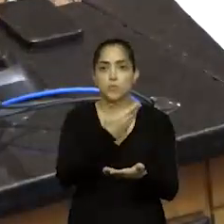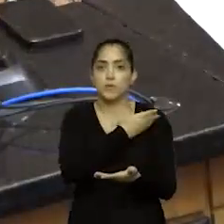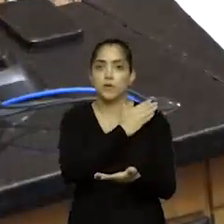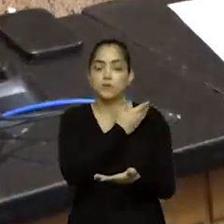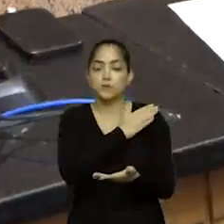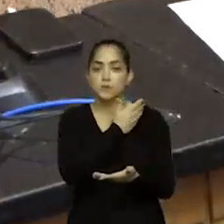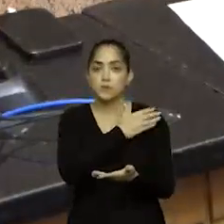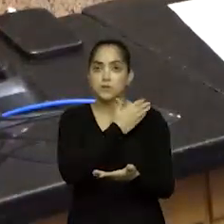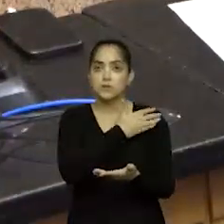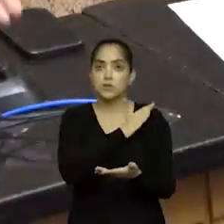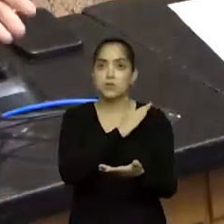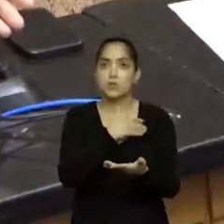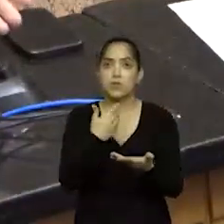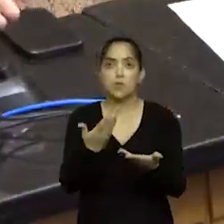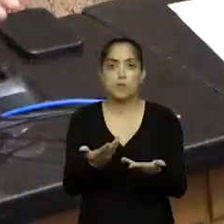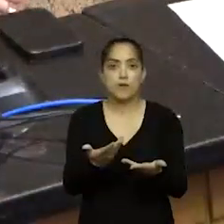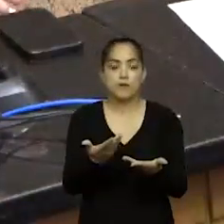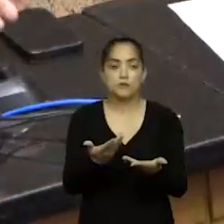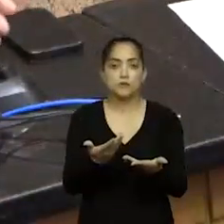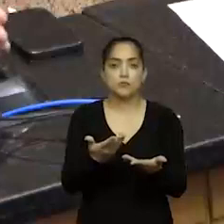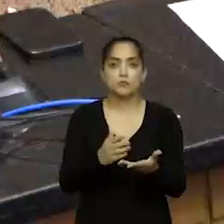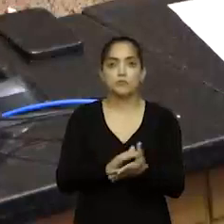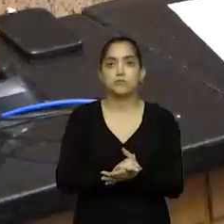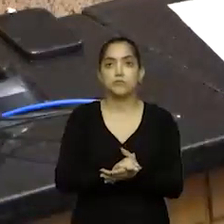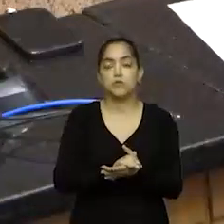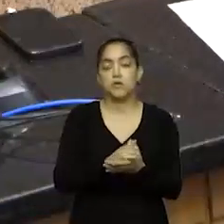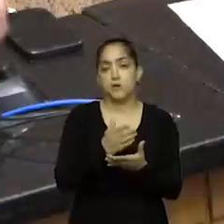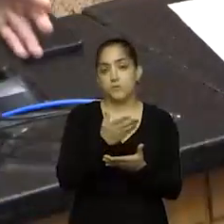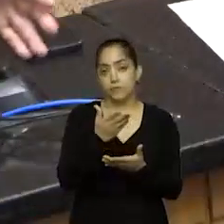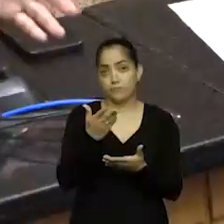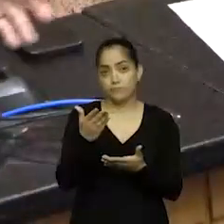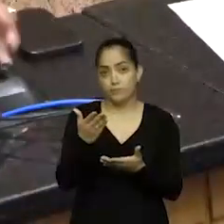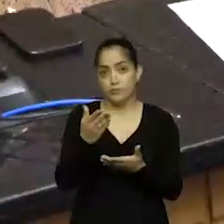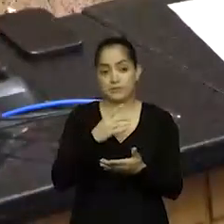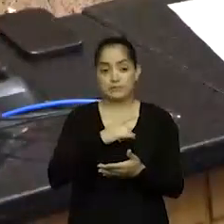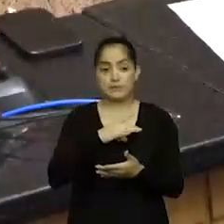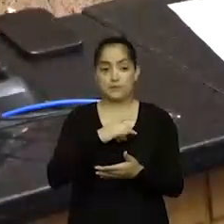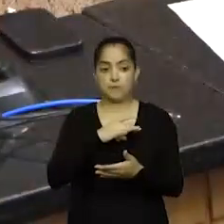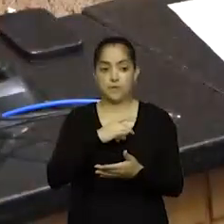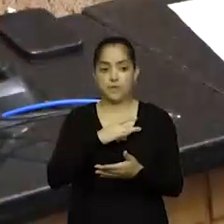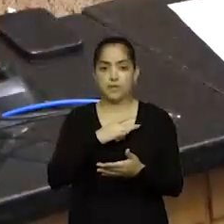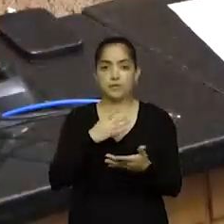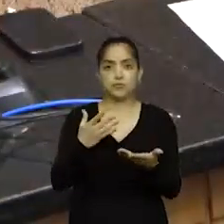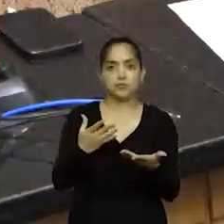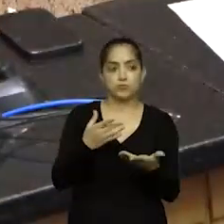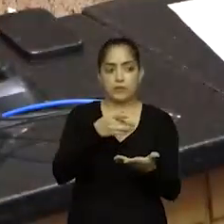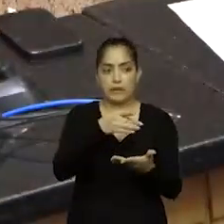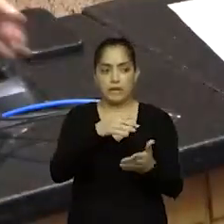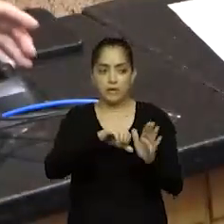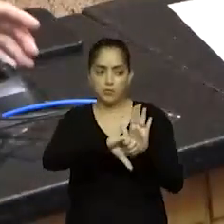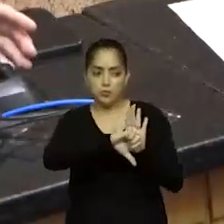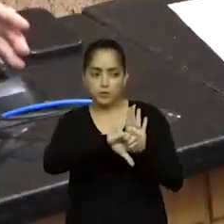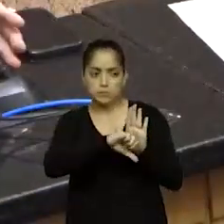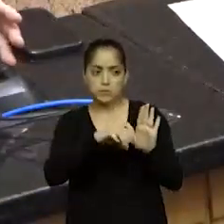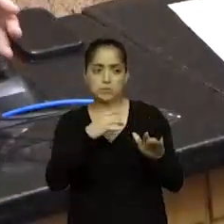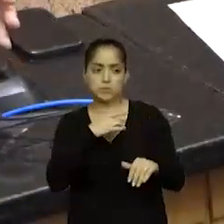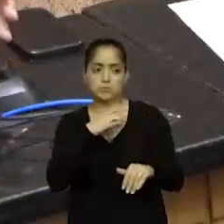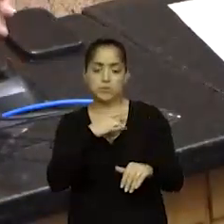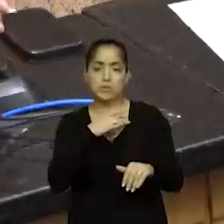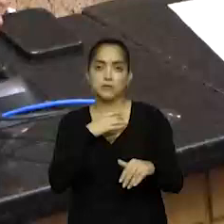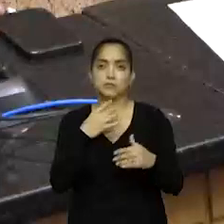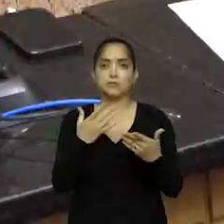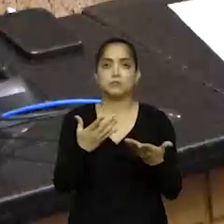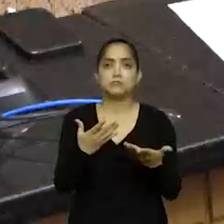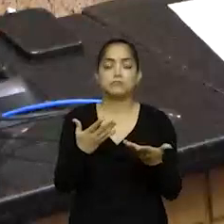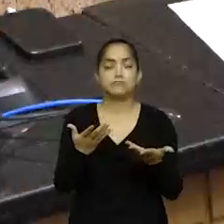preconceituoso, politicamente incorreto, você temer um vagabundo, você querer